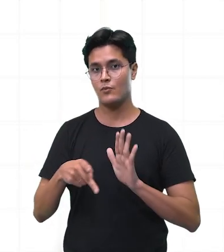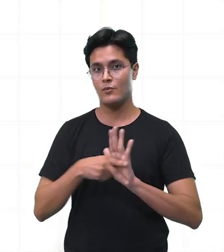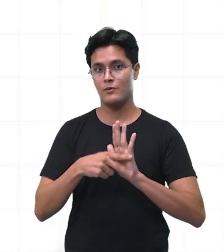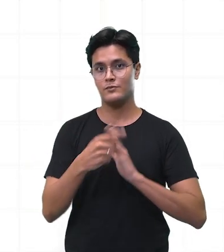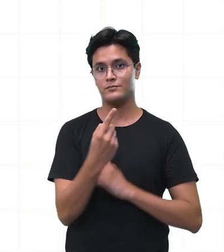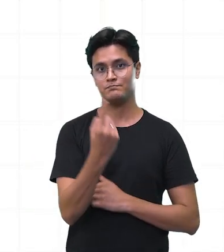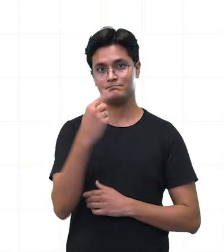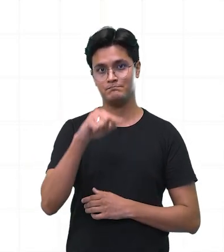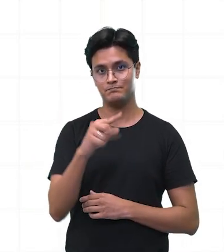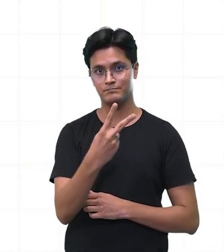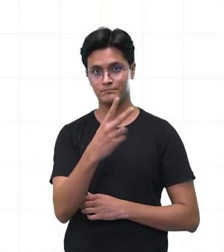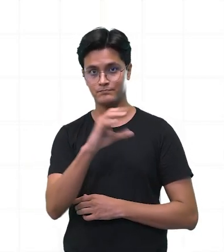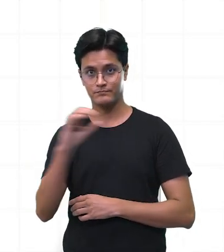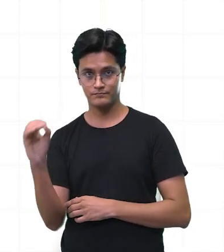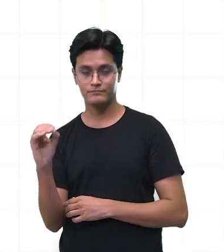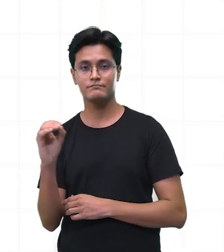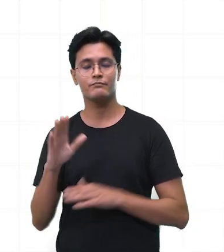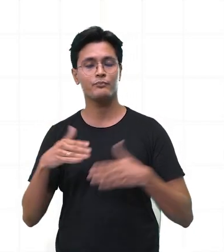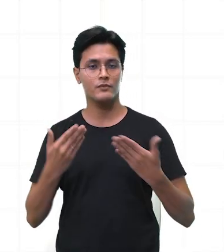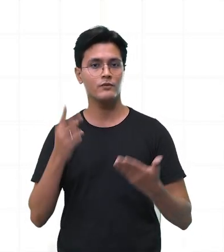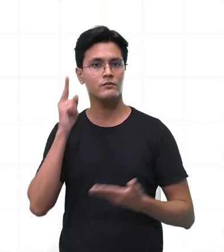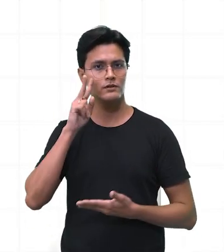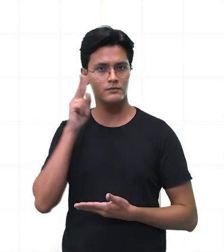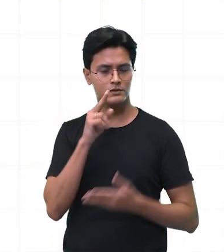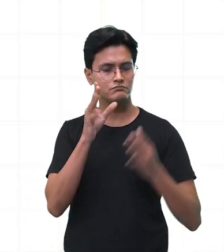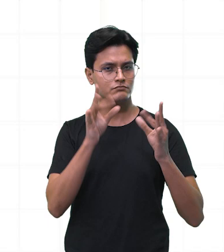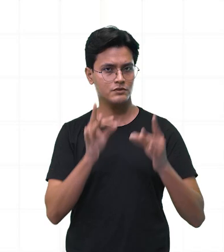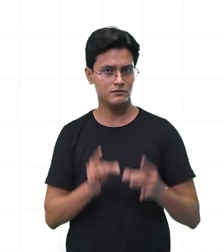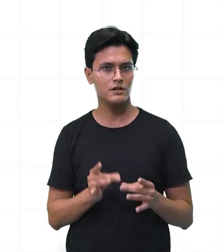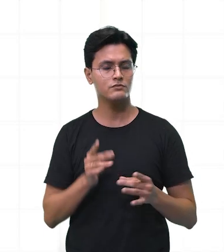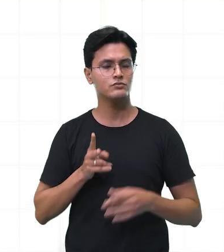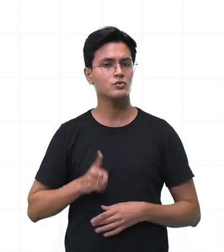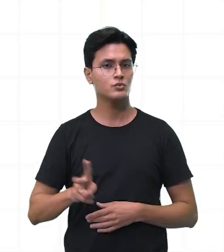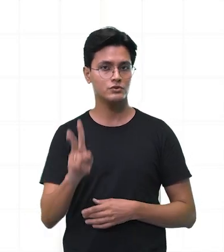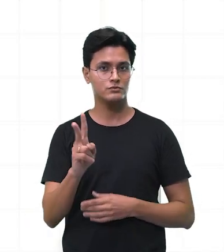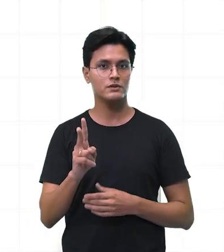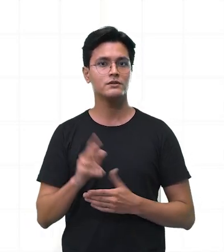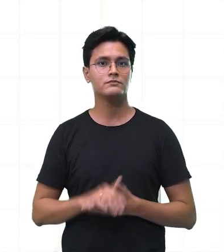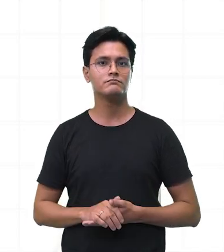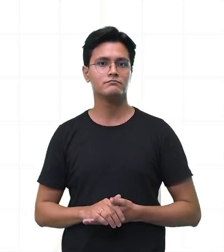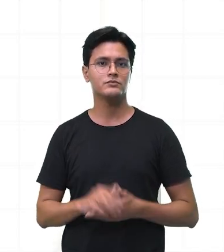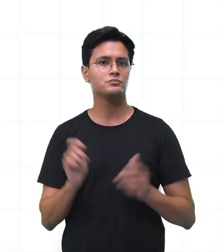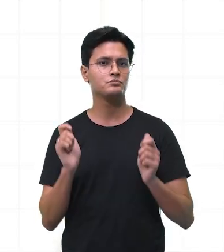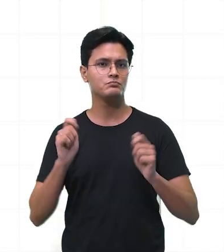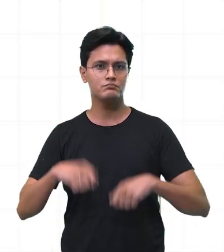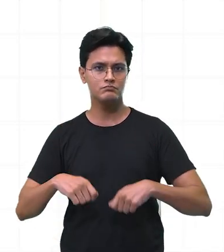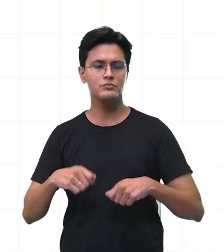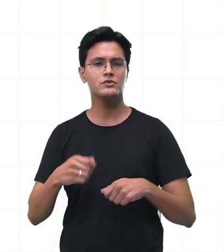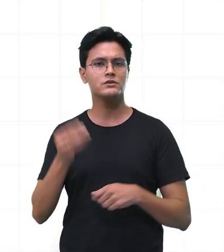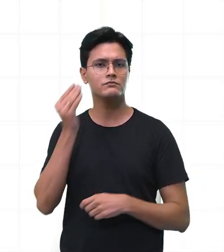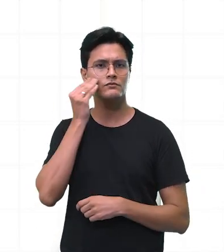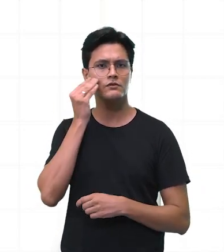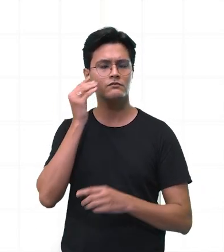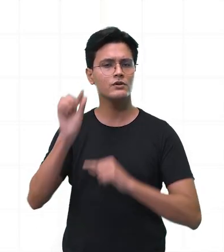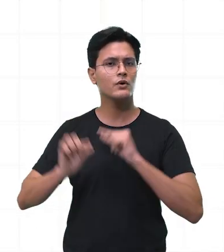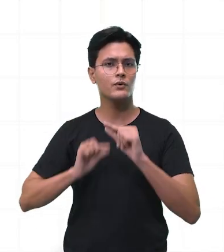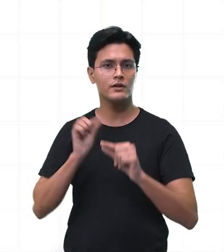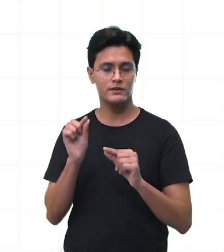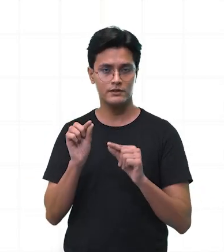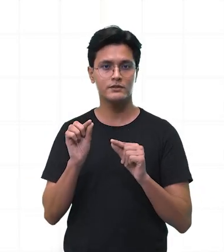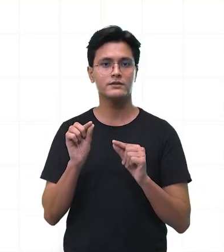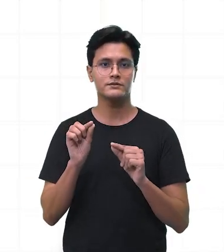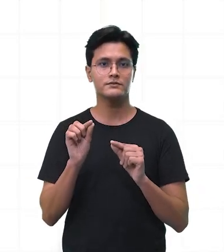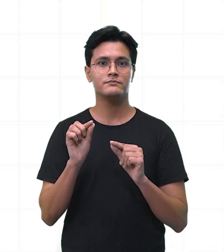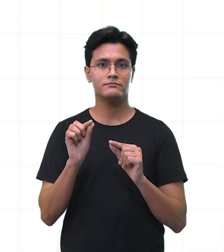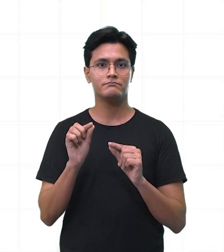aí esses pequenos detalhes e continuando também, a gente pode verificar nessa mesma ordem, tá?